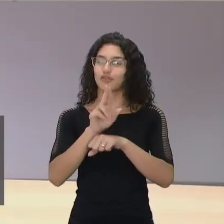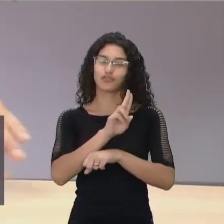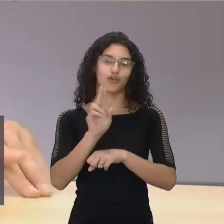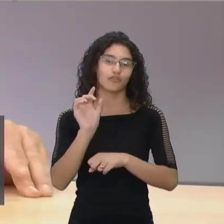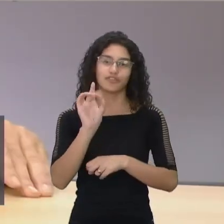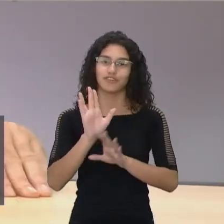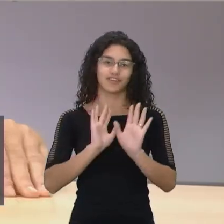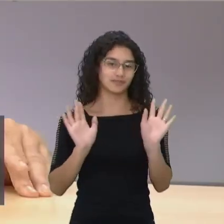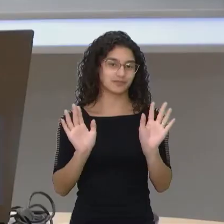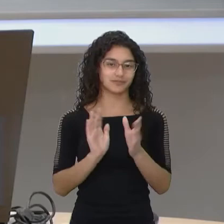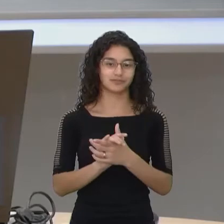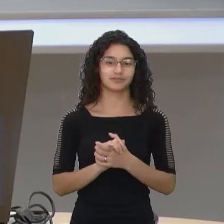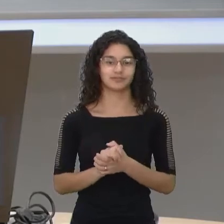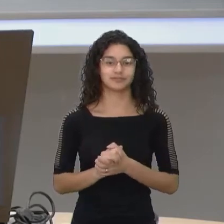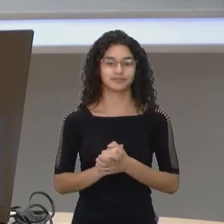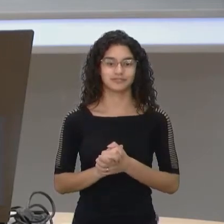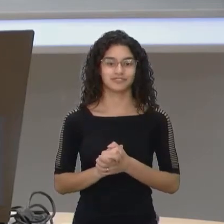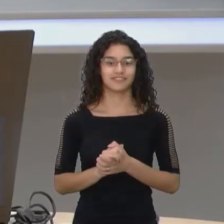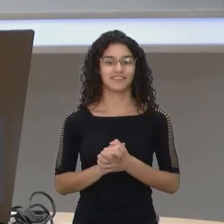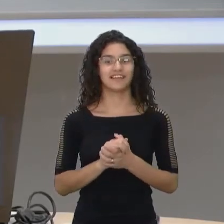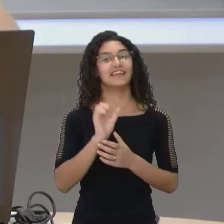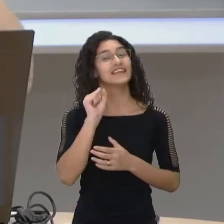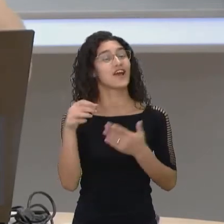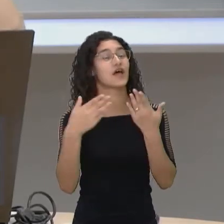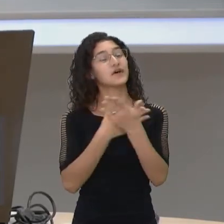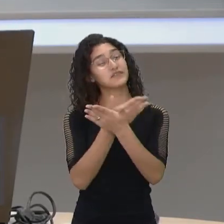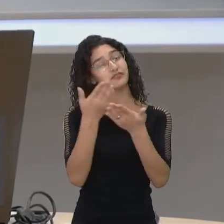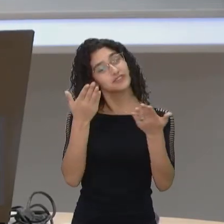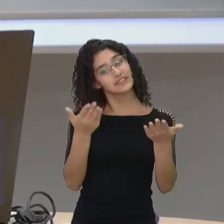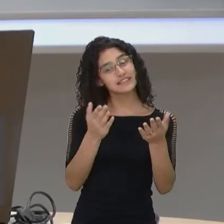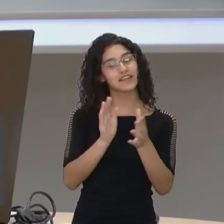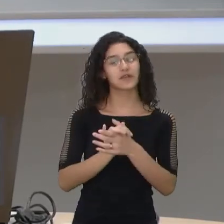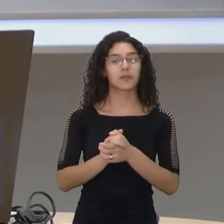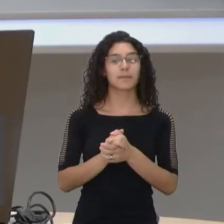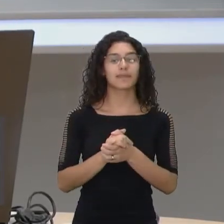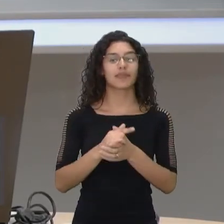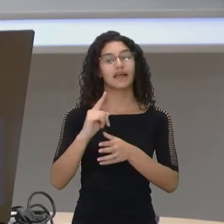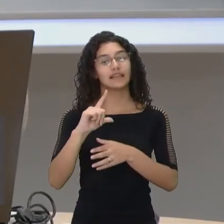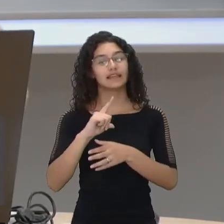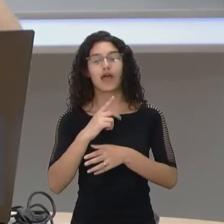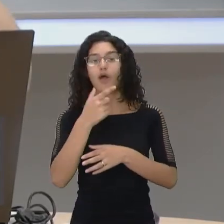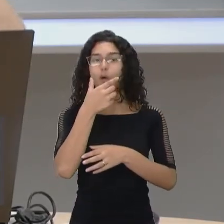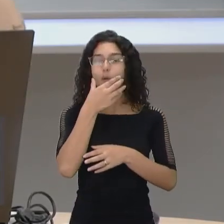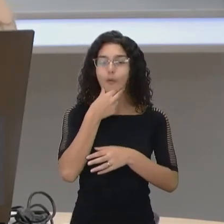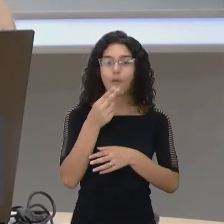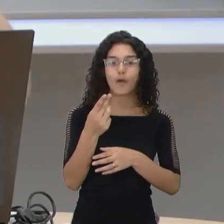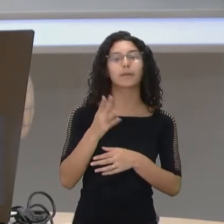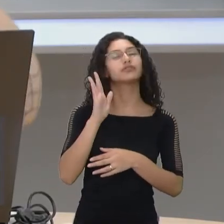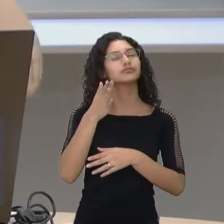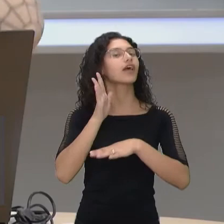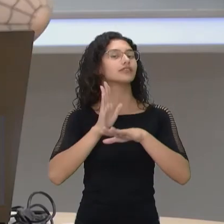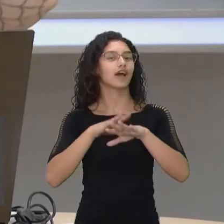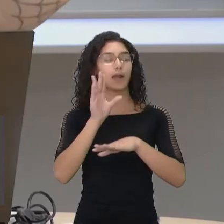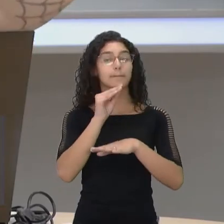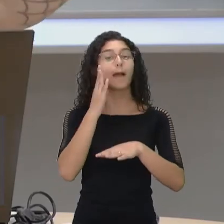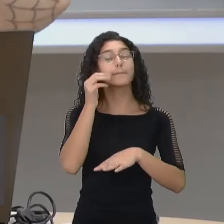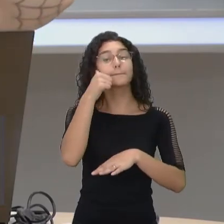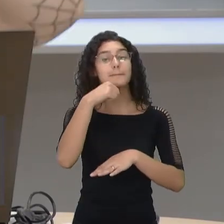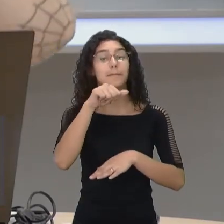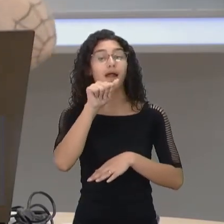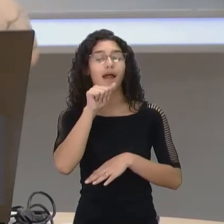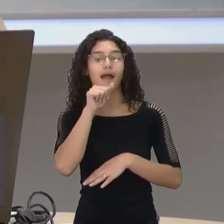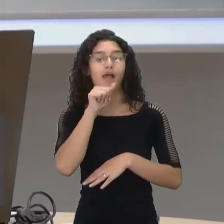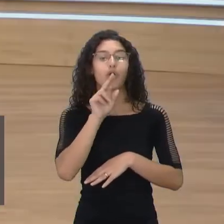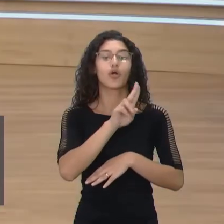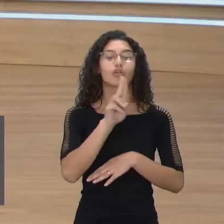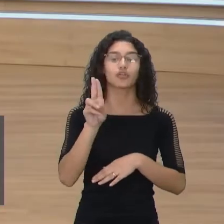gente? Se algum de vocês aí for ter algum irmão, já sugere lá, mãe, ó, o